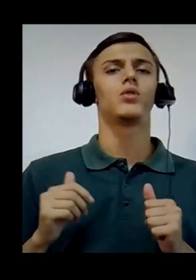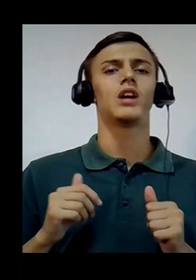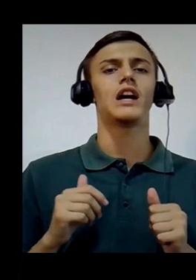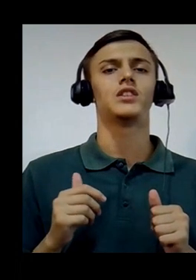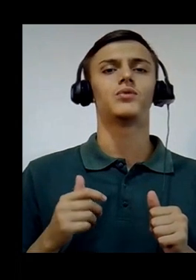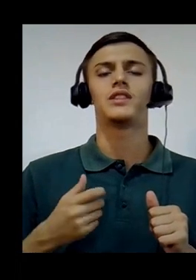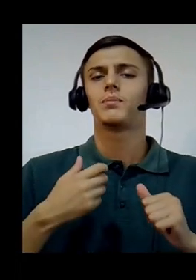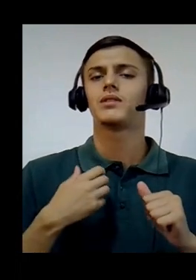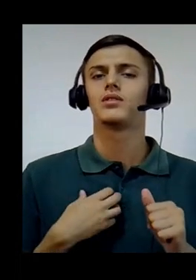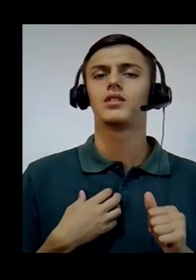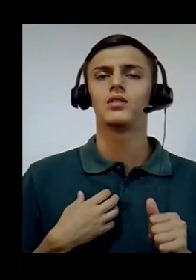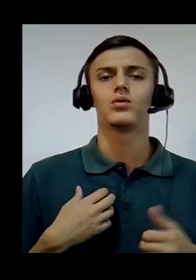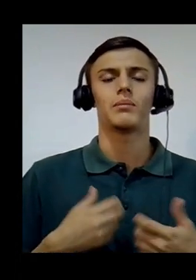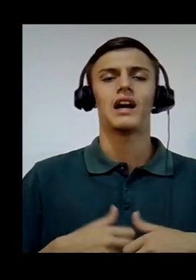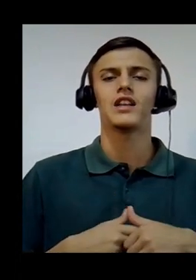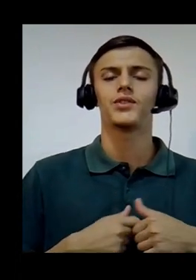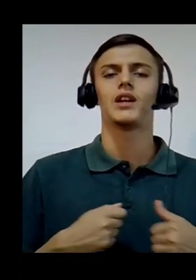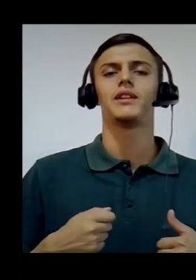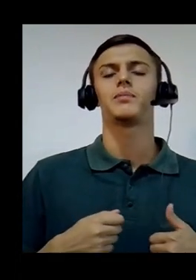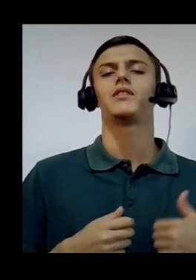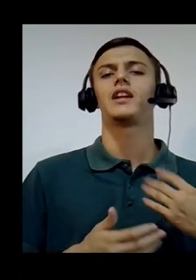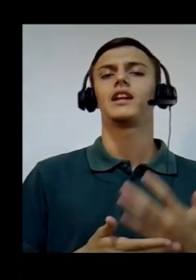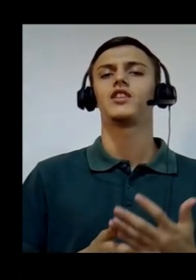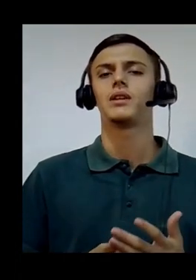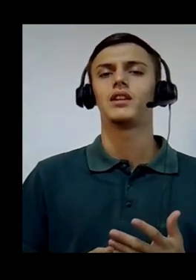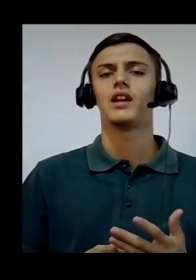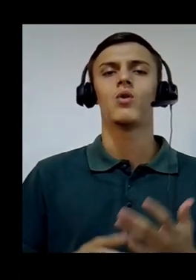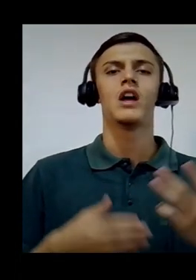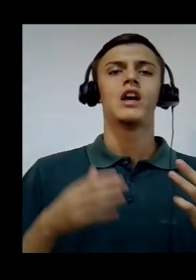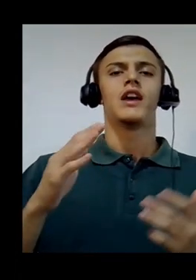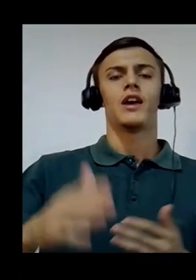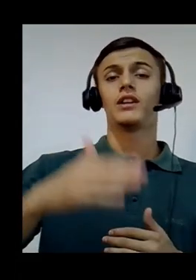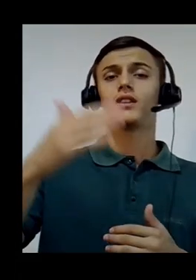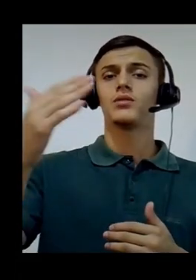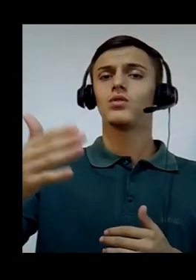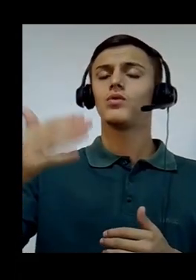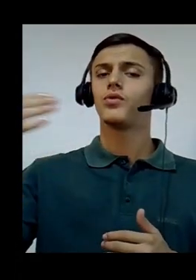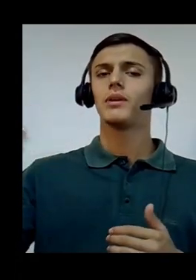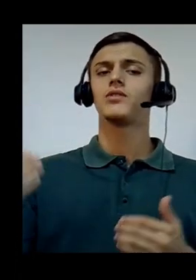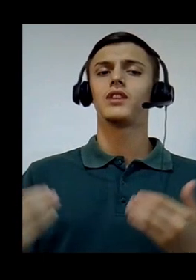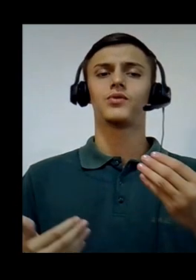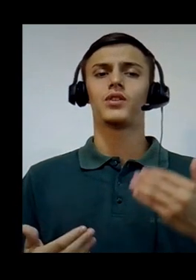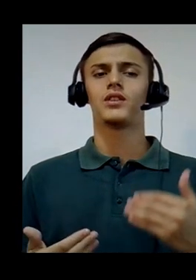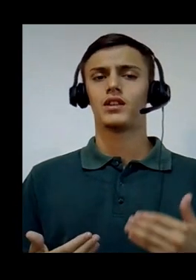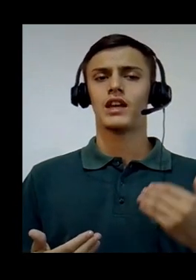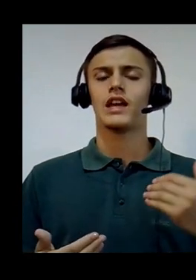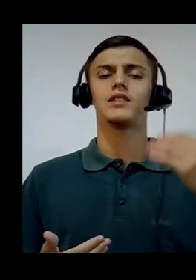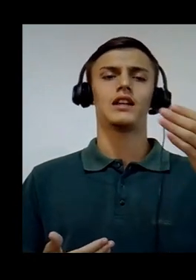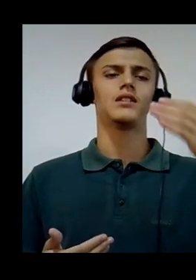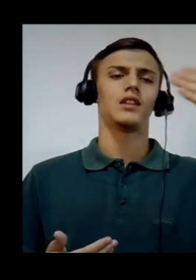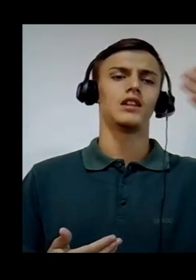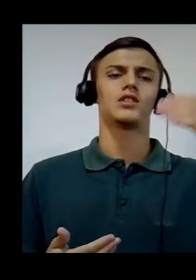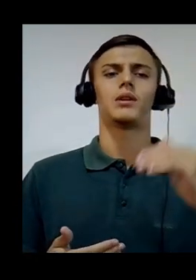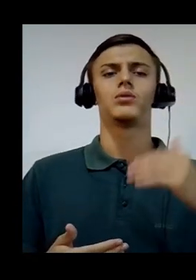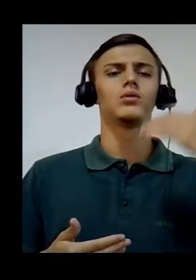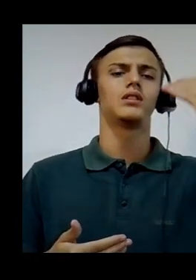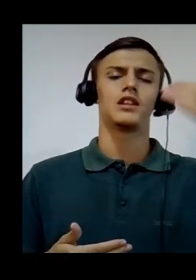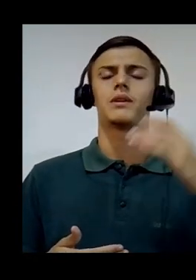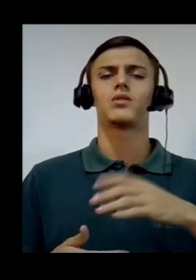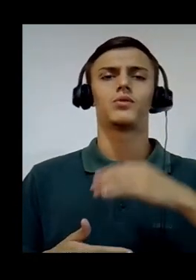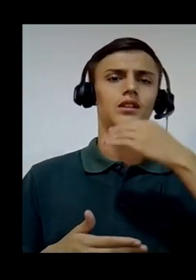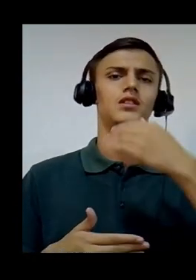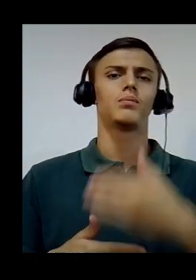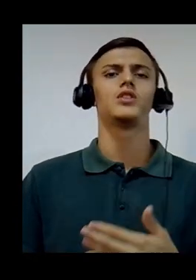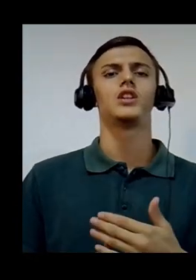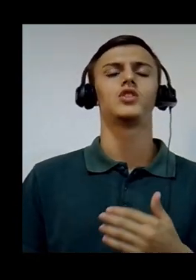verificação de pontos de ancoragem, fazer a inspeção de cinto, amarrar as ferramentas para evitar queda de material, orientações conforme a atividade que for realizada, tem de trabalho à altura,